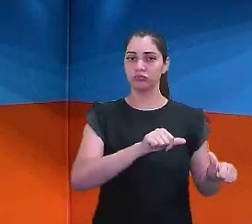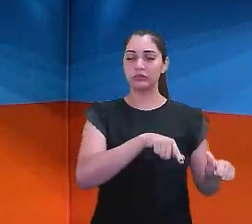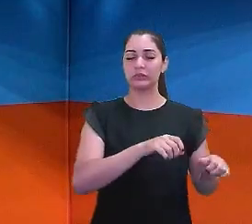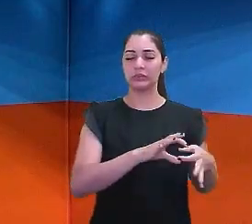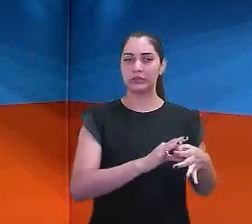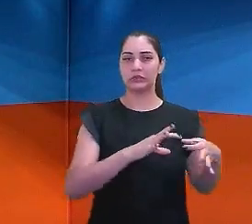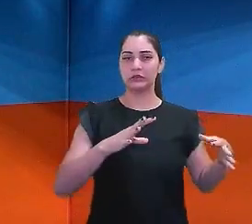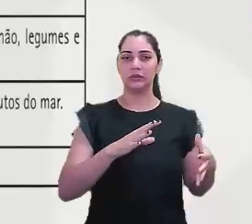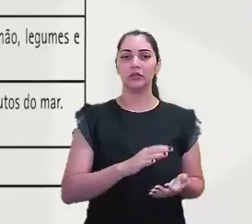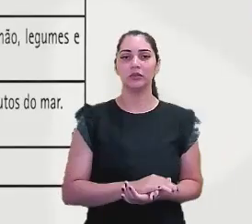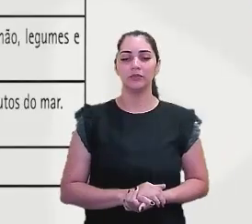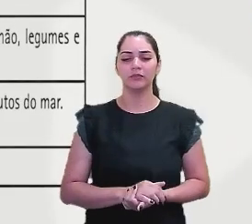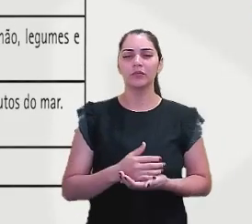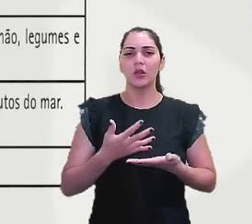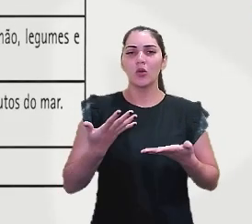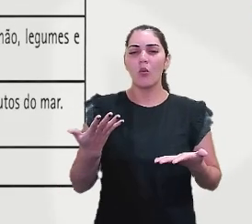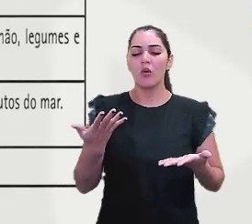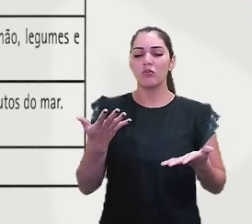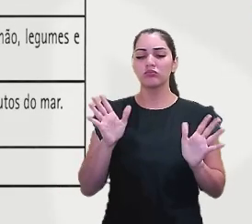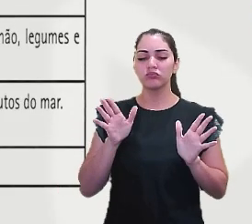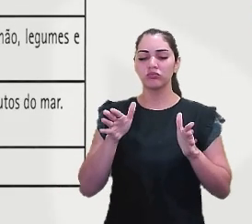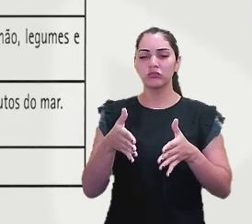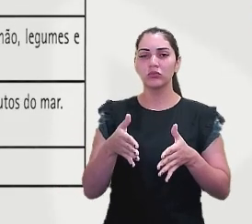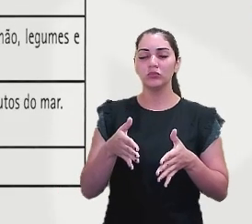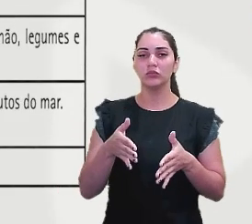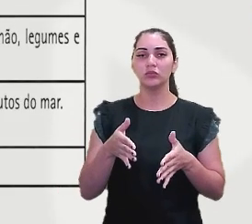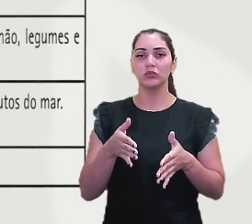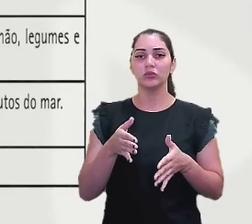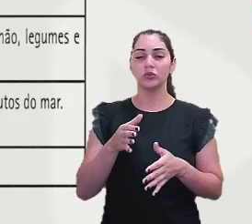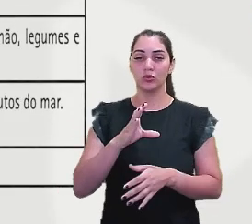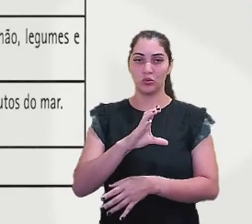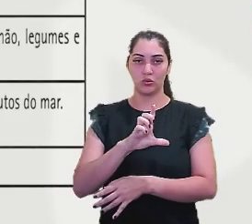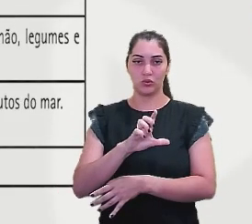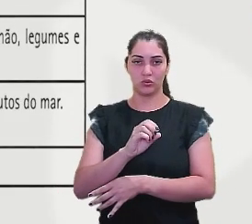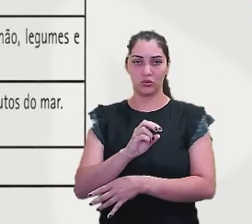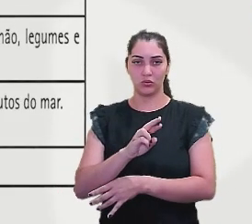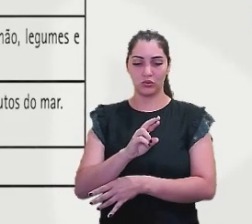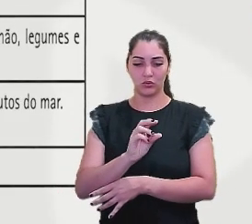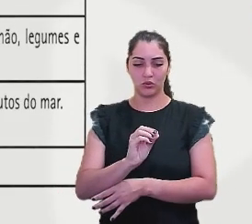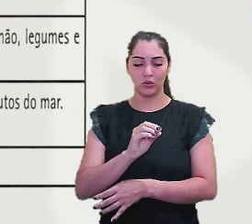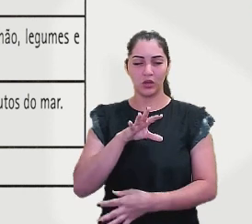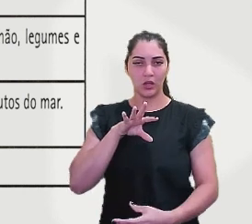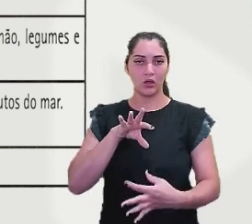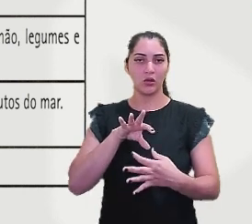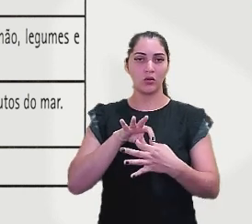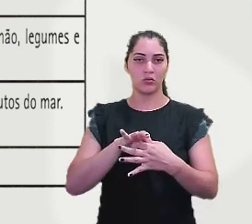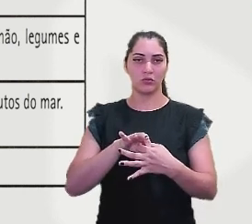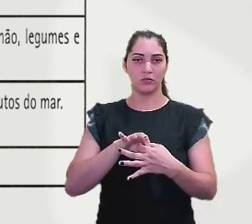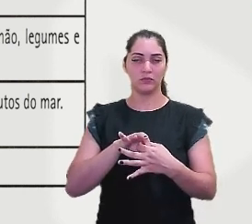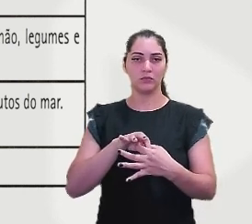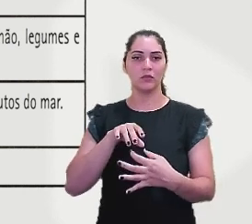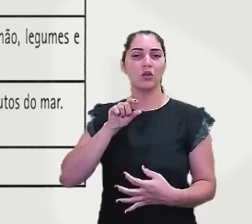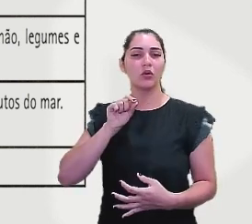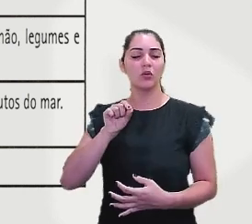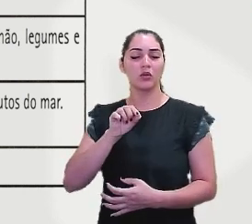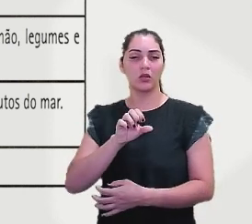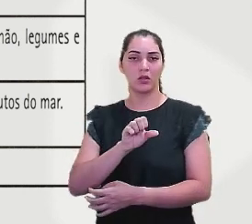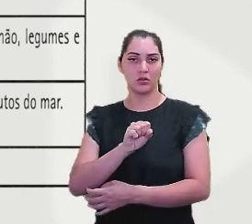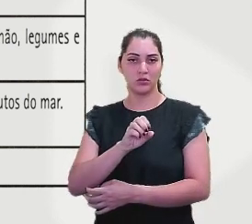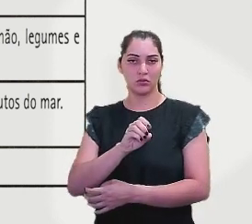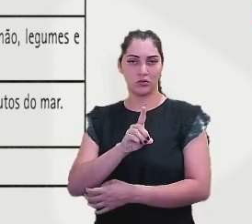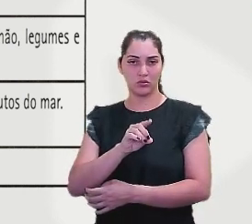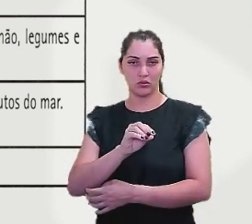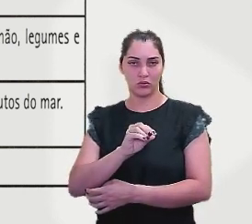favor, lá e qual seria a fonte do cloro? Encontra-se combinada ao sódio, sal comum de